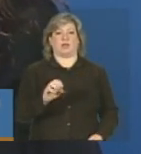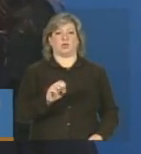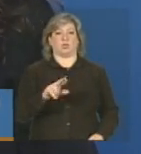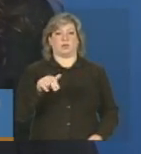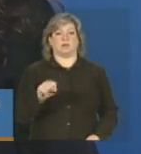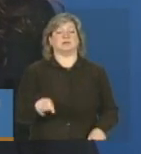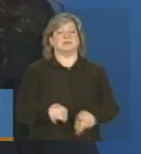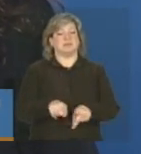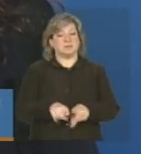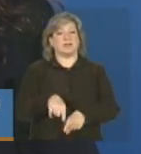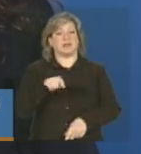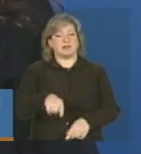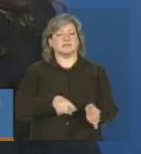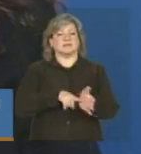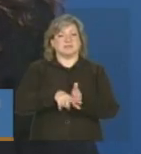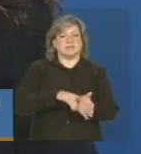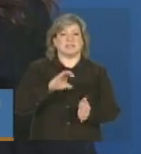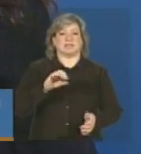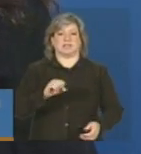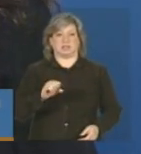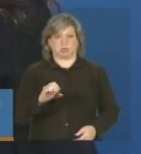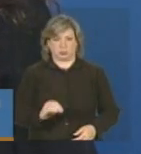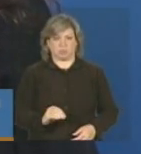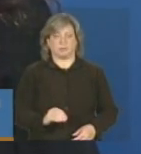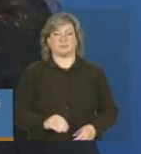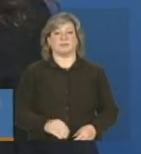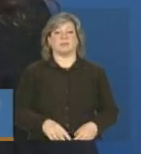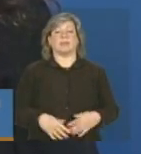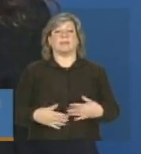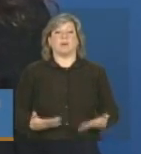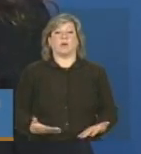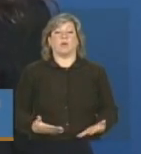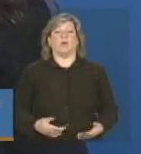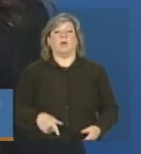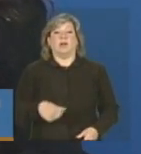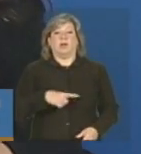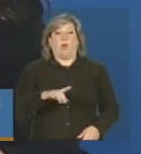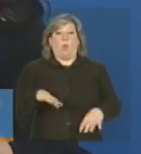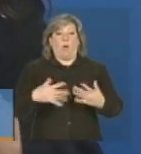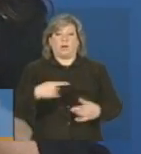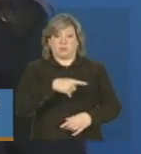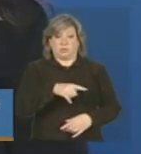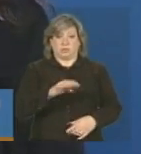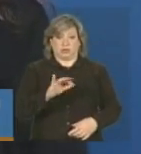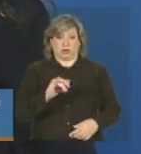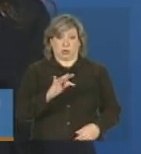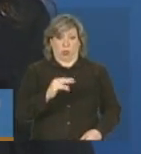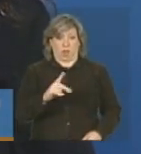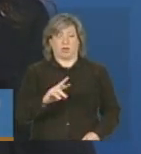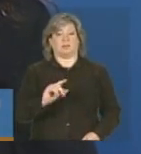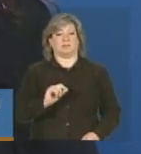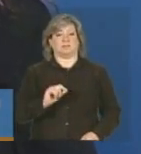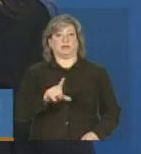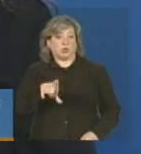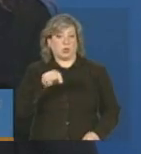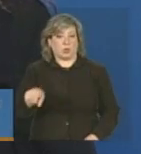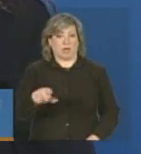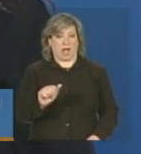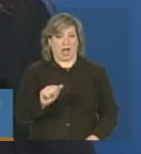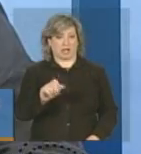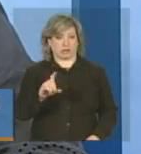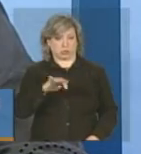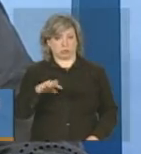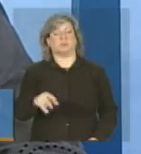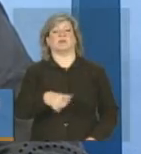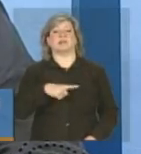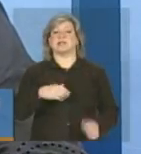inclusive o censo. Okay. Certo? E aí, quando ele indica o adjunto, a senha já é automática. Ok. Então, vamos então